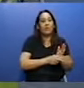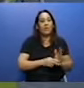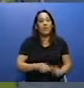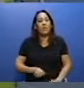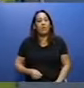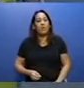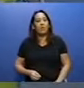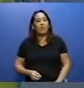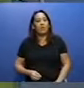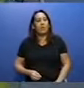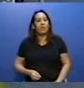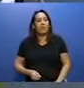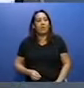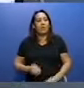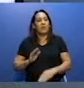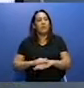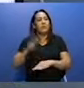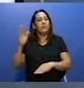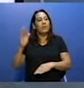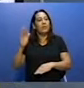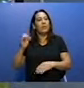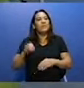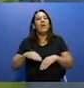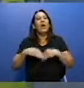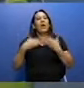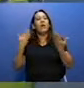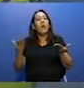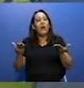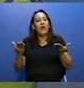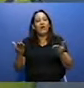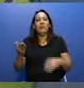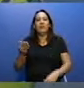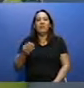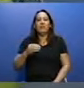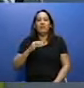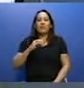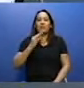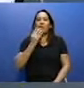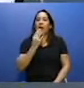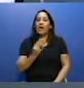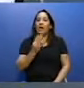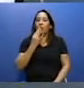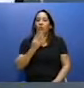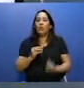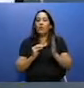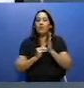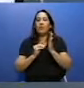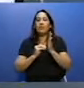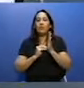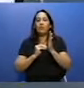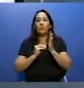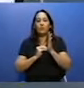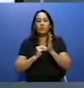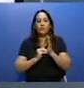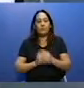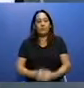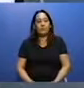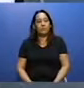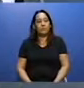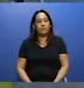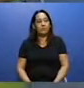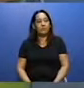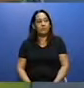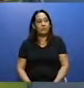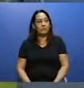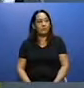aqui, mais 8 formas. Qual será a cor da última? Desenha.